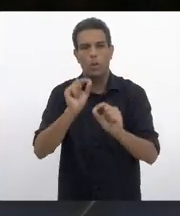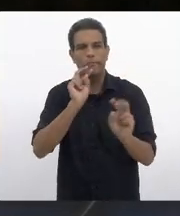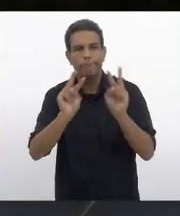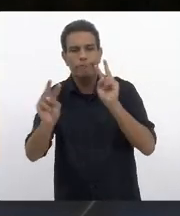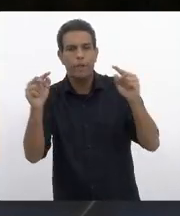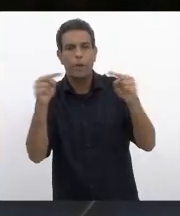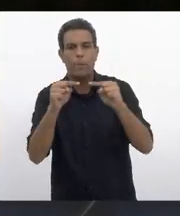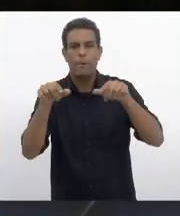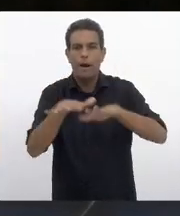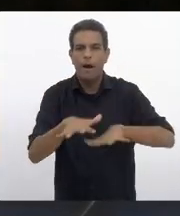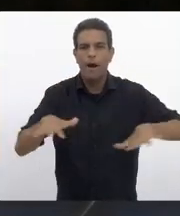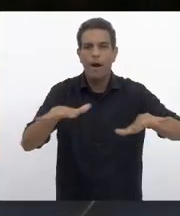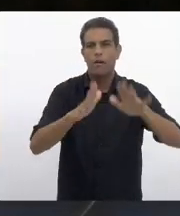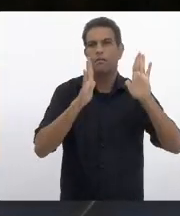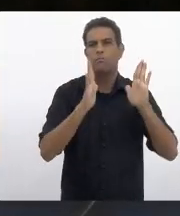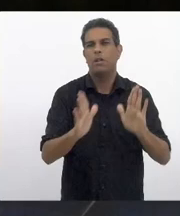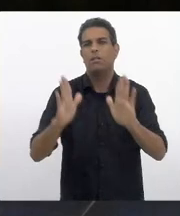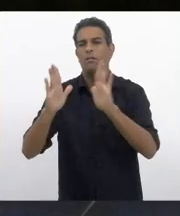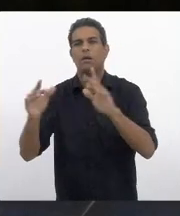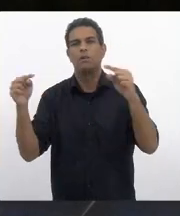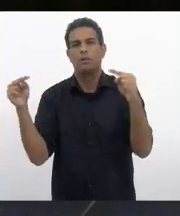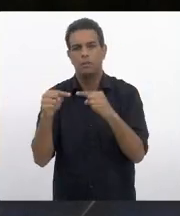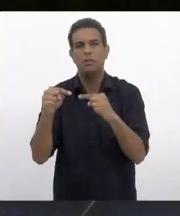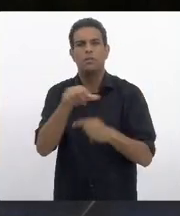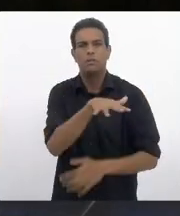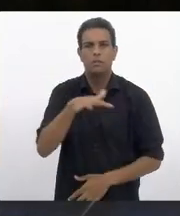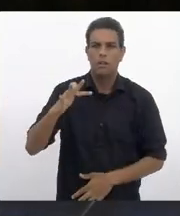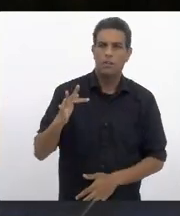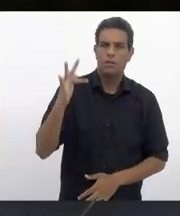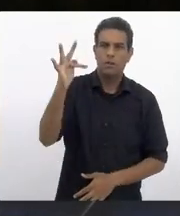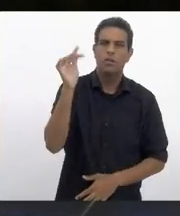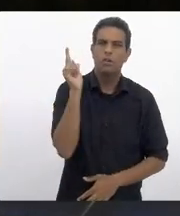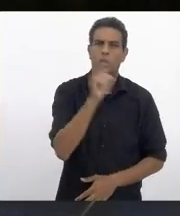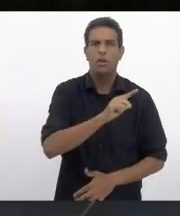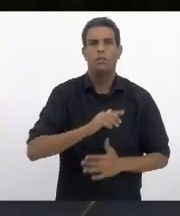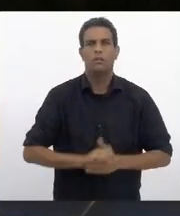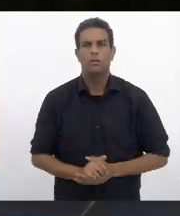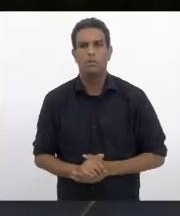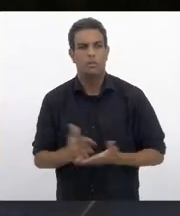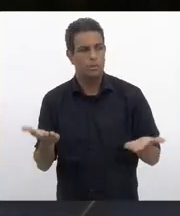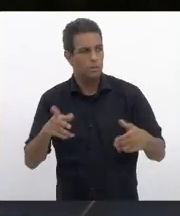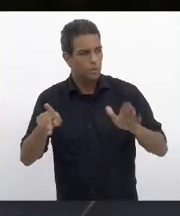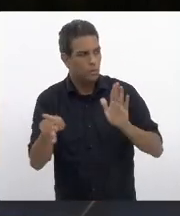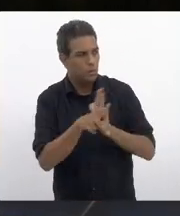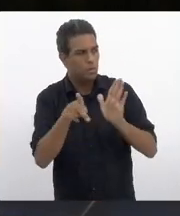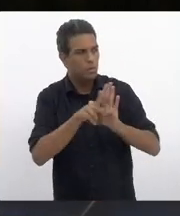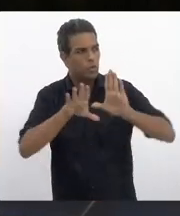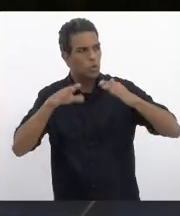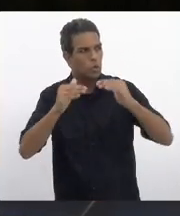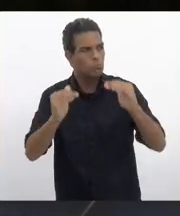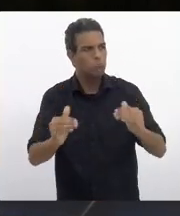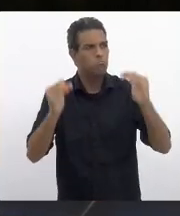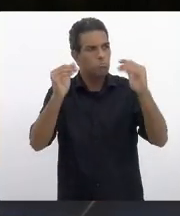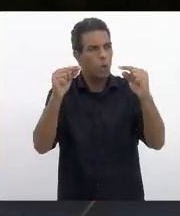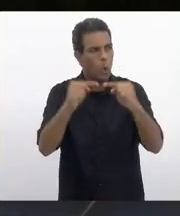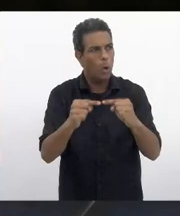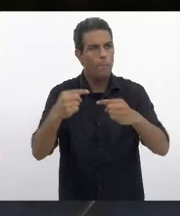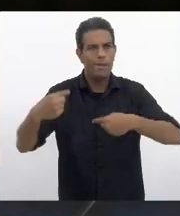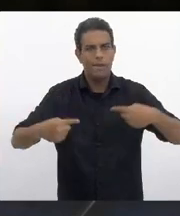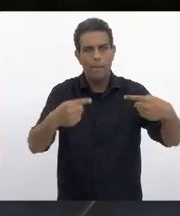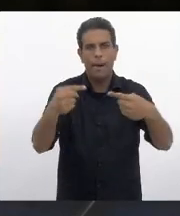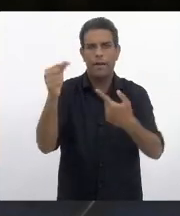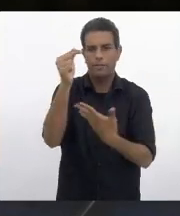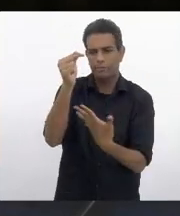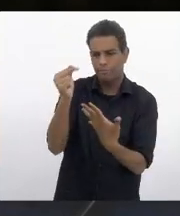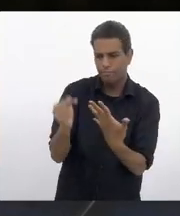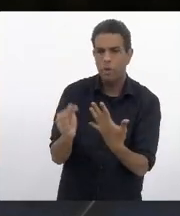agora, né, tem que ser aprovado, o que puder ser para frente, já tem esse compromisso aqui até do próprio líder do governo. Os debates vão